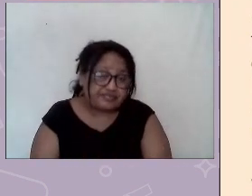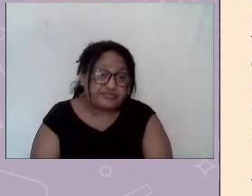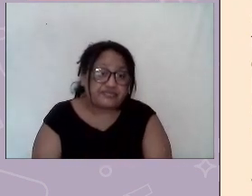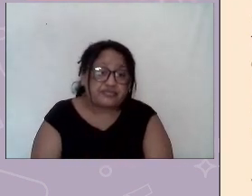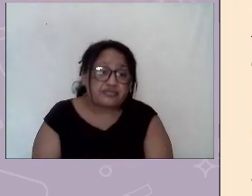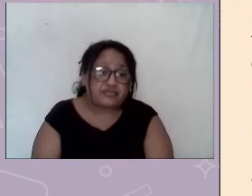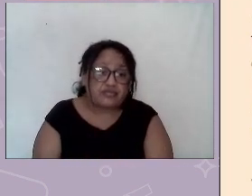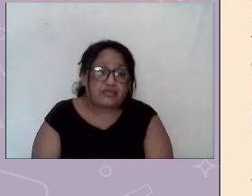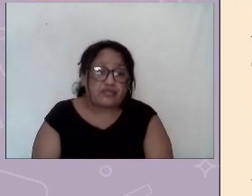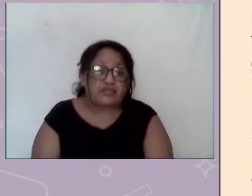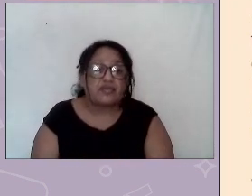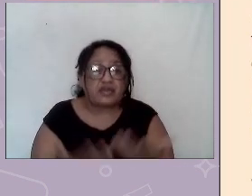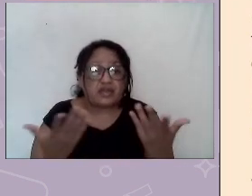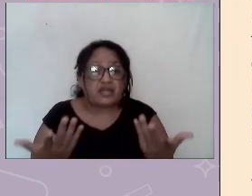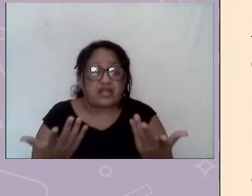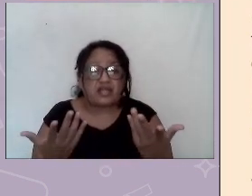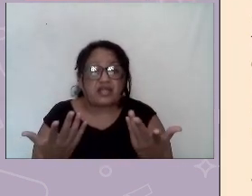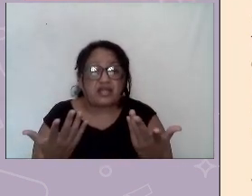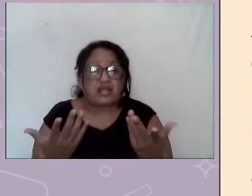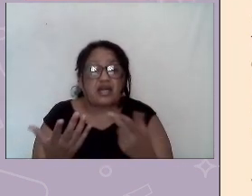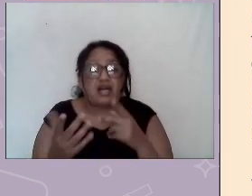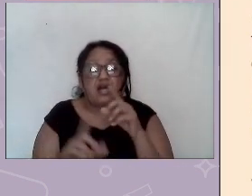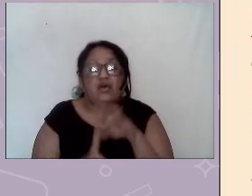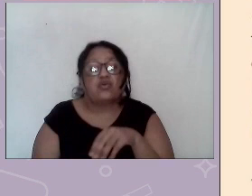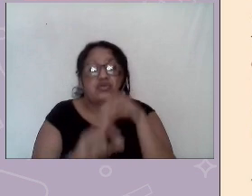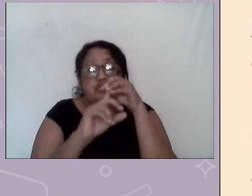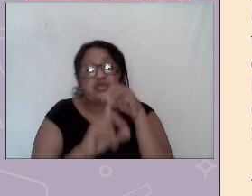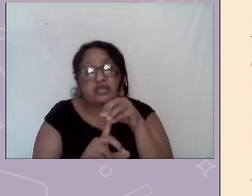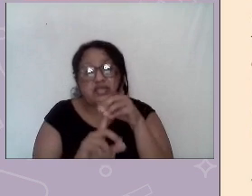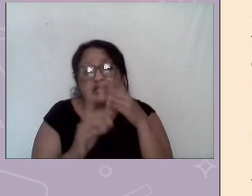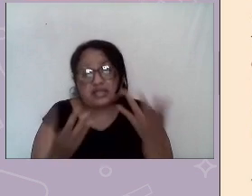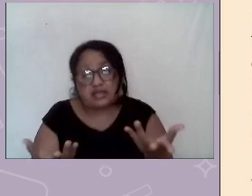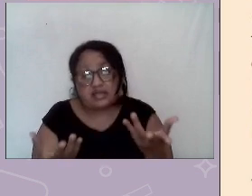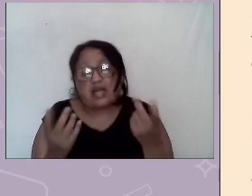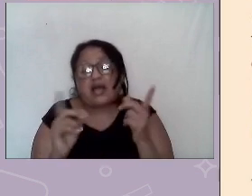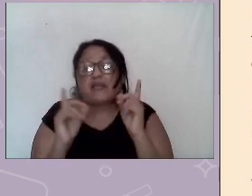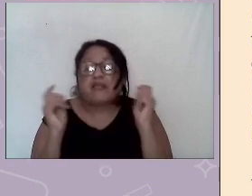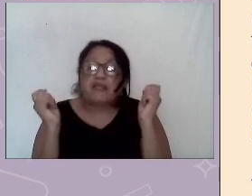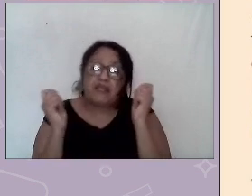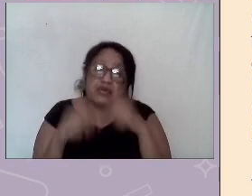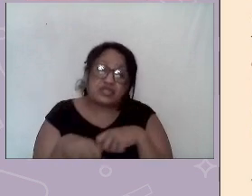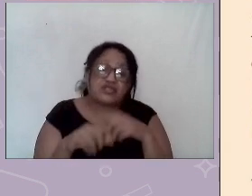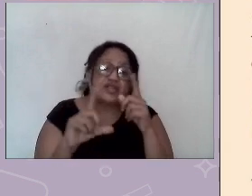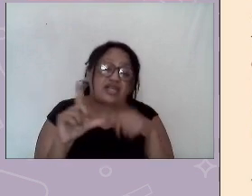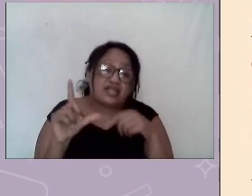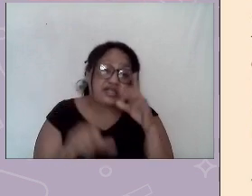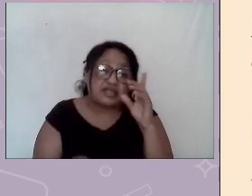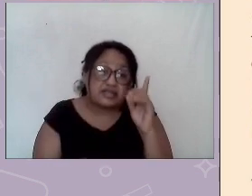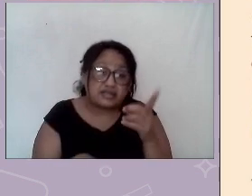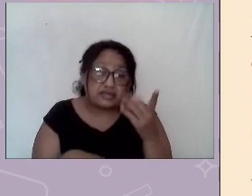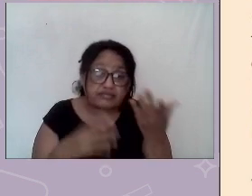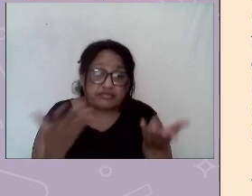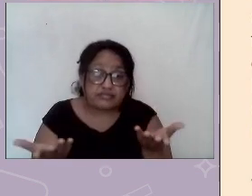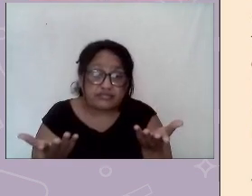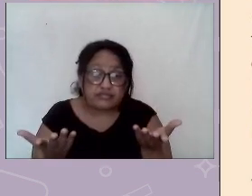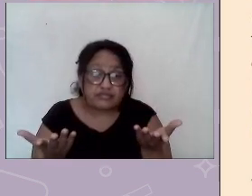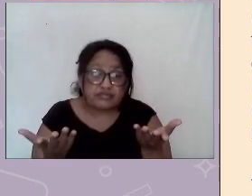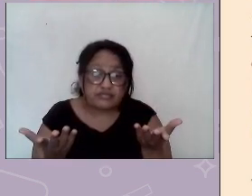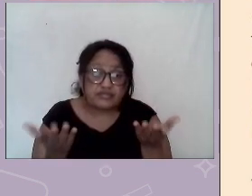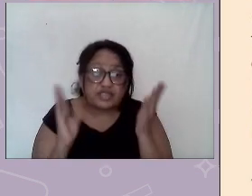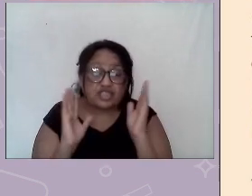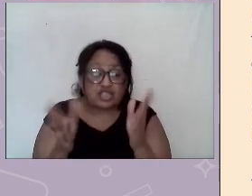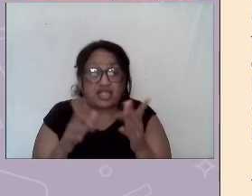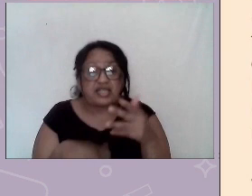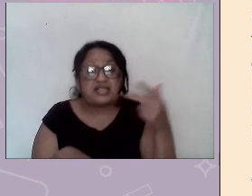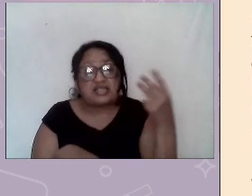dizendo no salão que a única possível a única alternativa possível é a letra D já que essa terceira